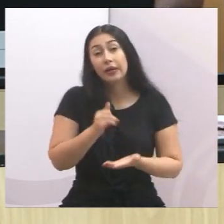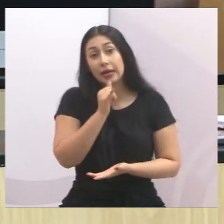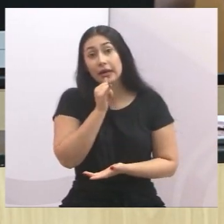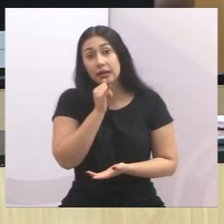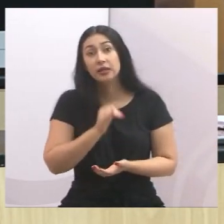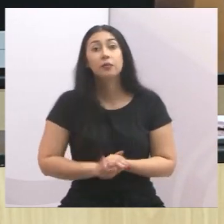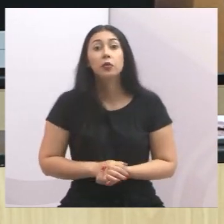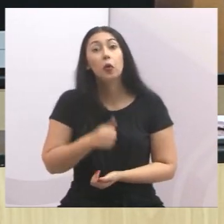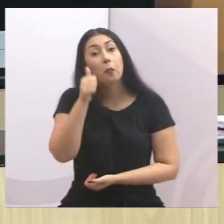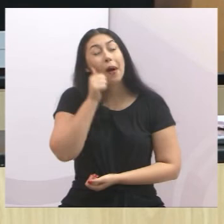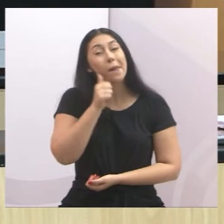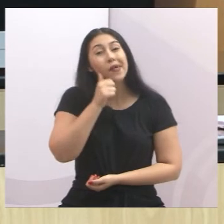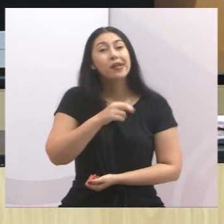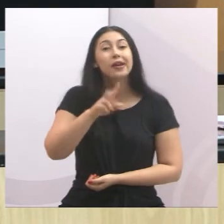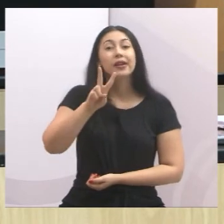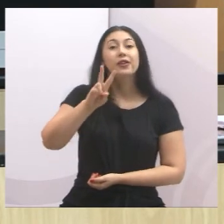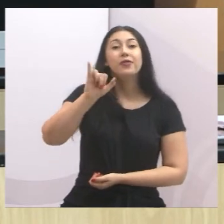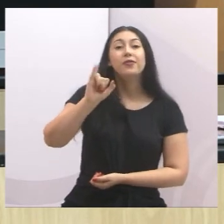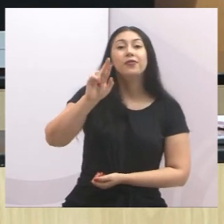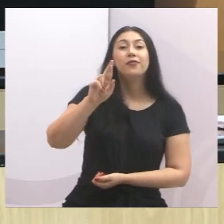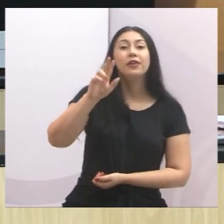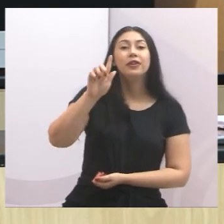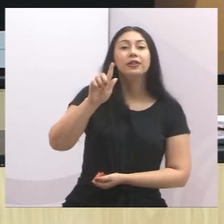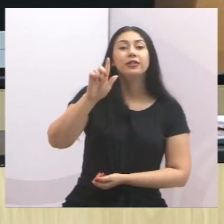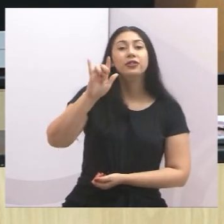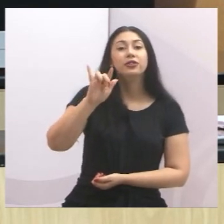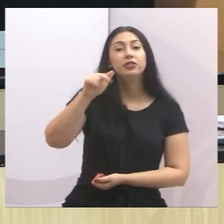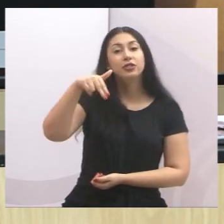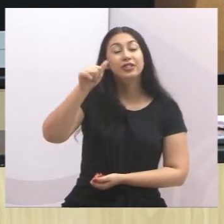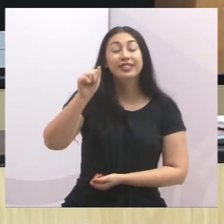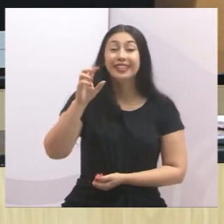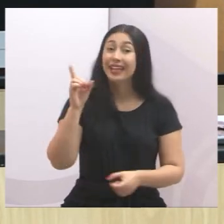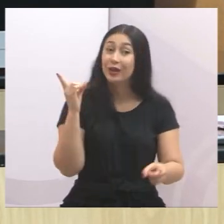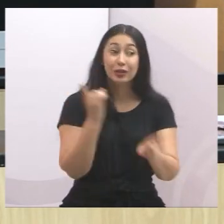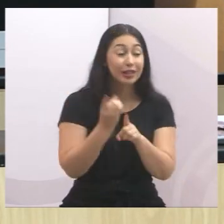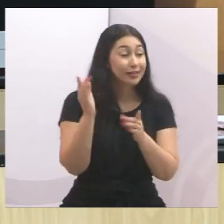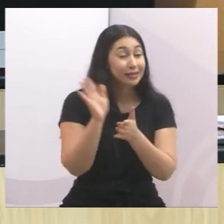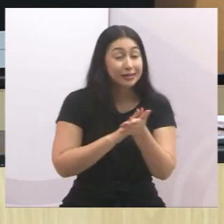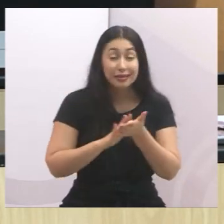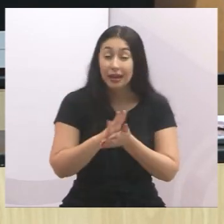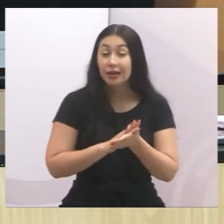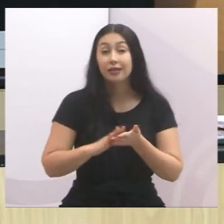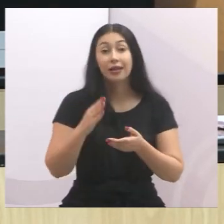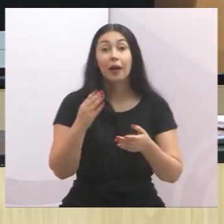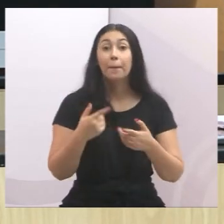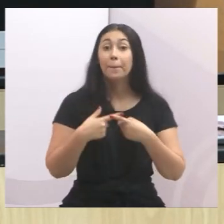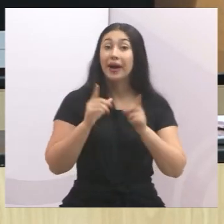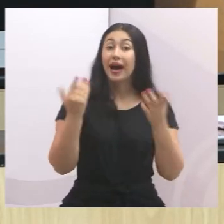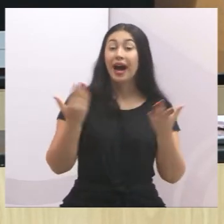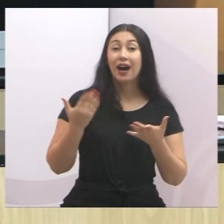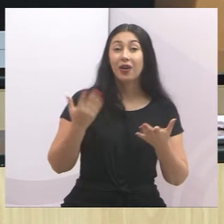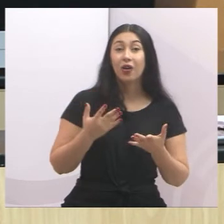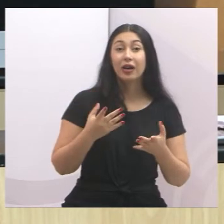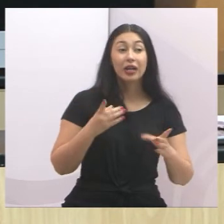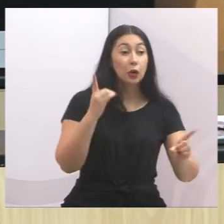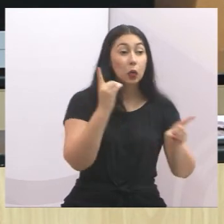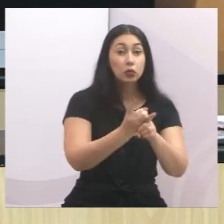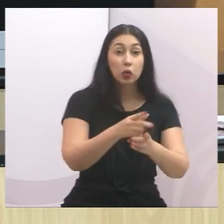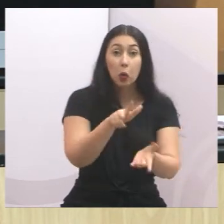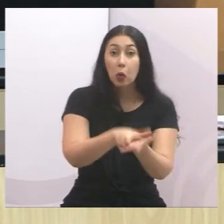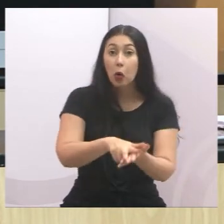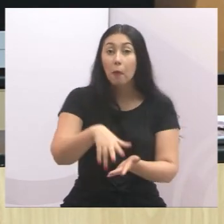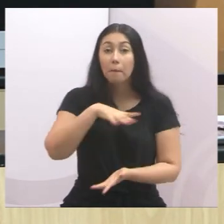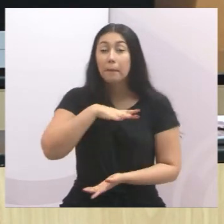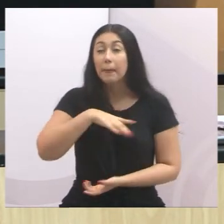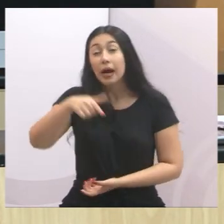senhora Virgínia Novaes Quitano, desaparecida desde 28 de julho de 2020, cujo corpo foi encontrado na cidade de Pindamonhangaba.